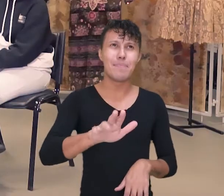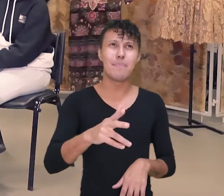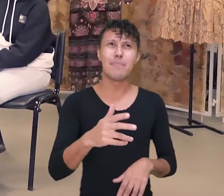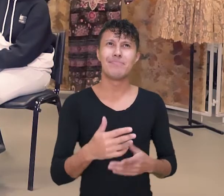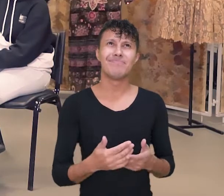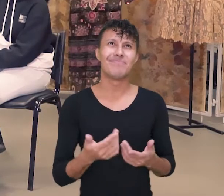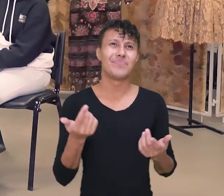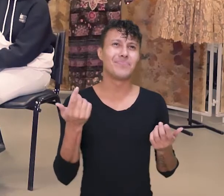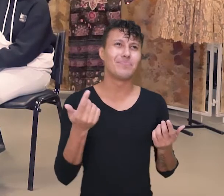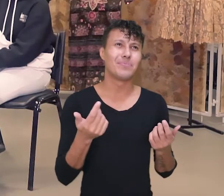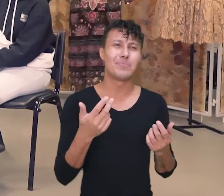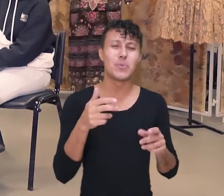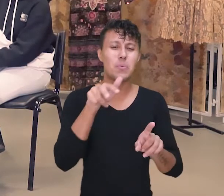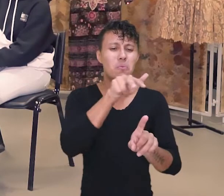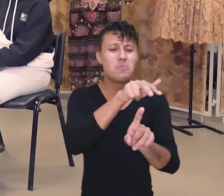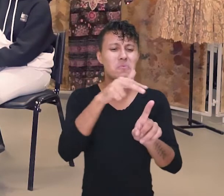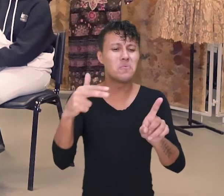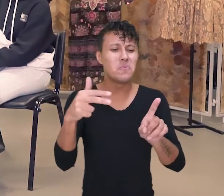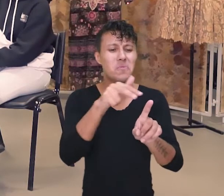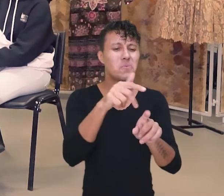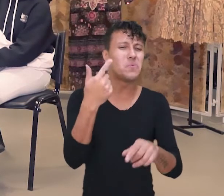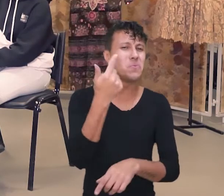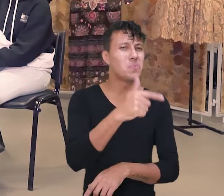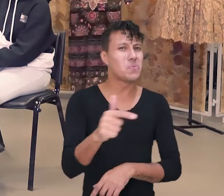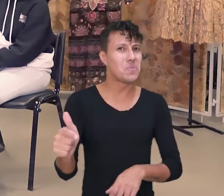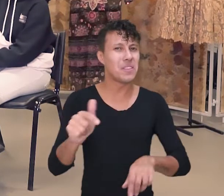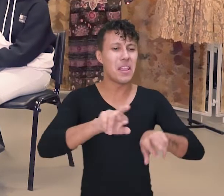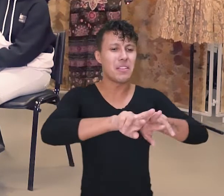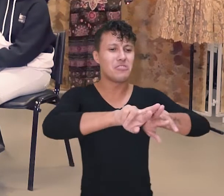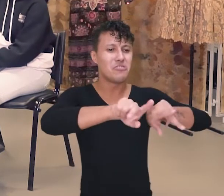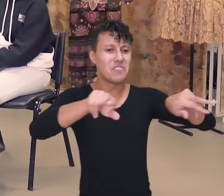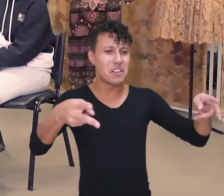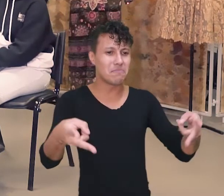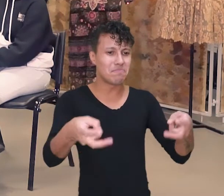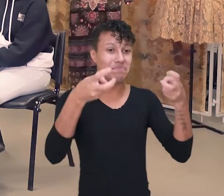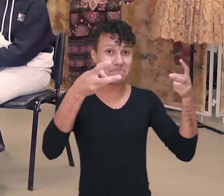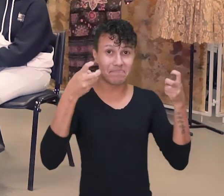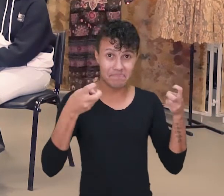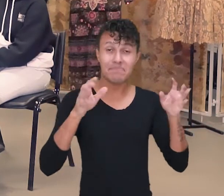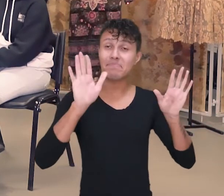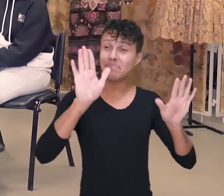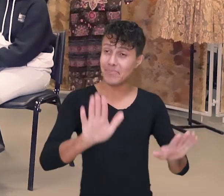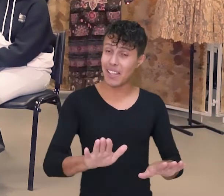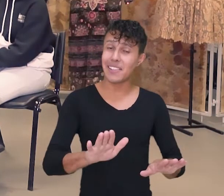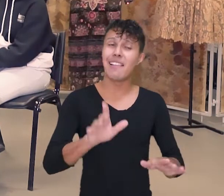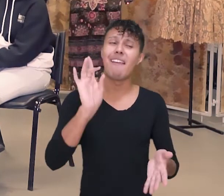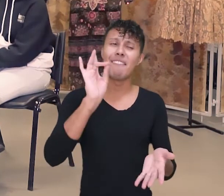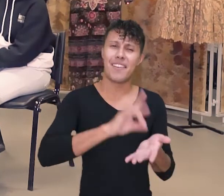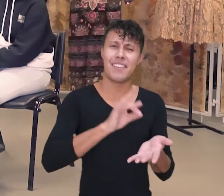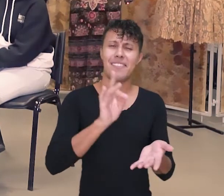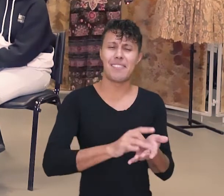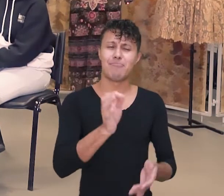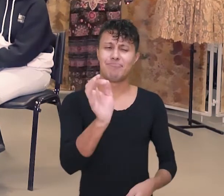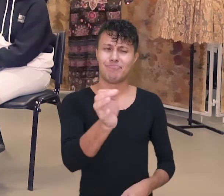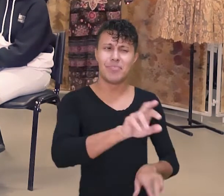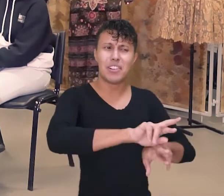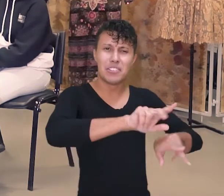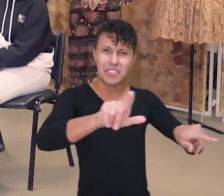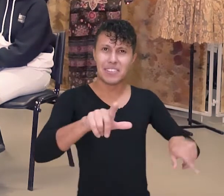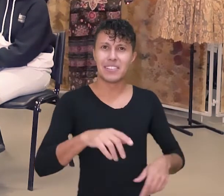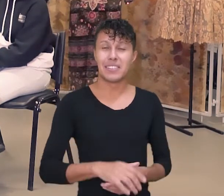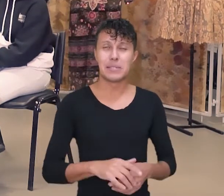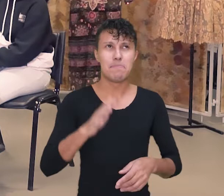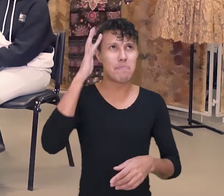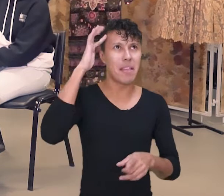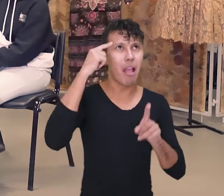tenham tanto a visão de uma diversidade, mas elas são extremamente diversas. Se a gente for pensar 100